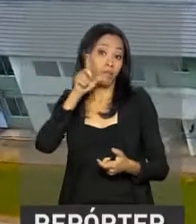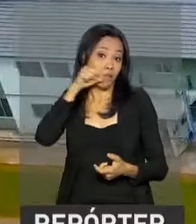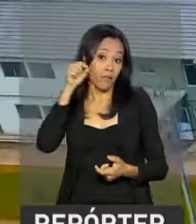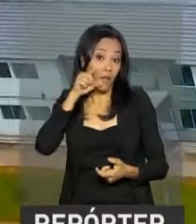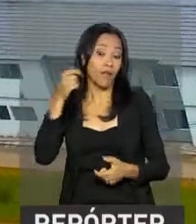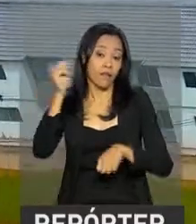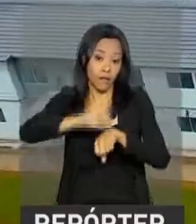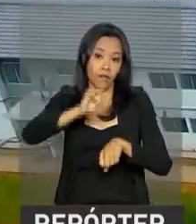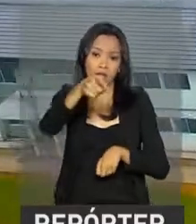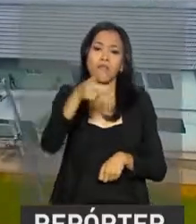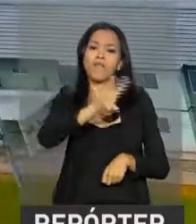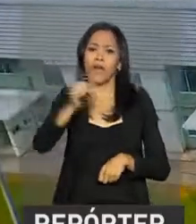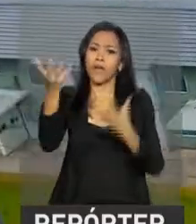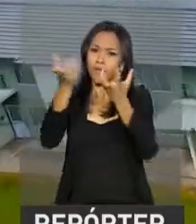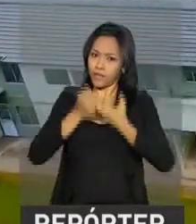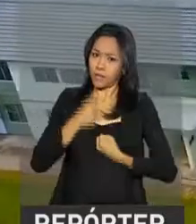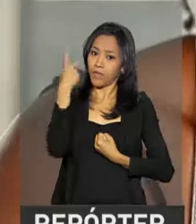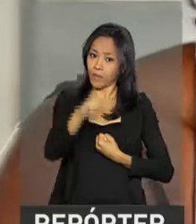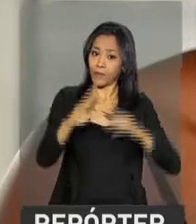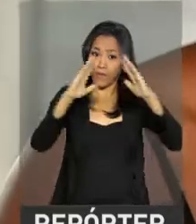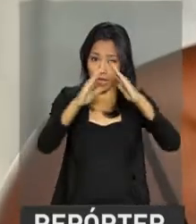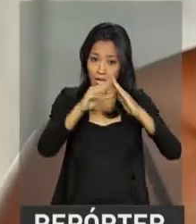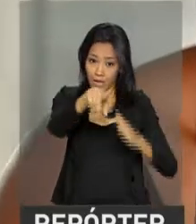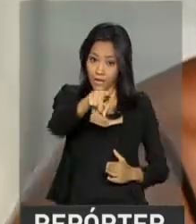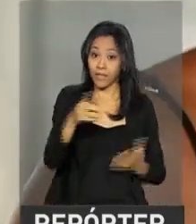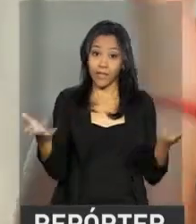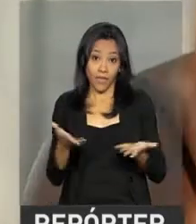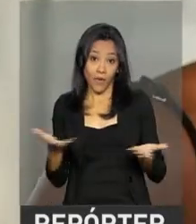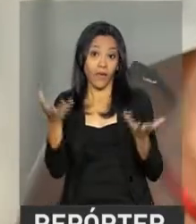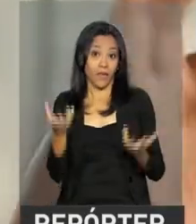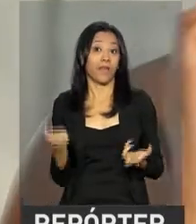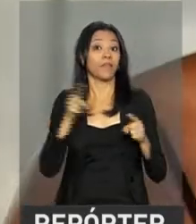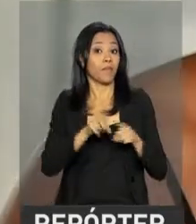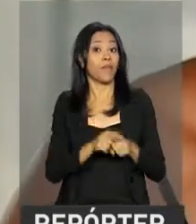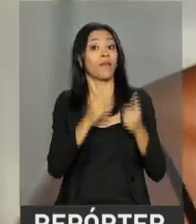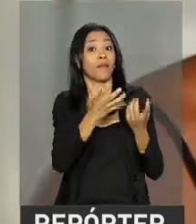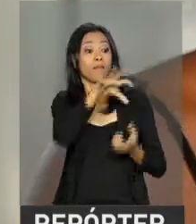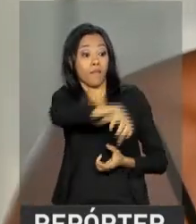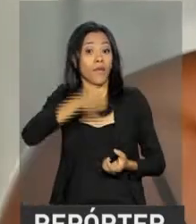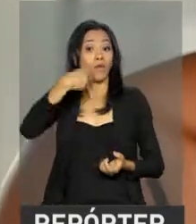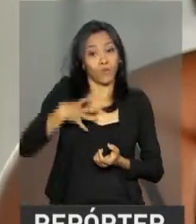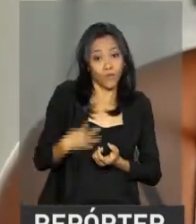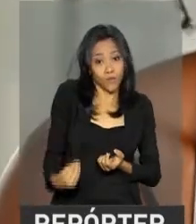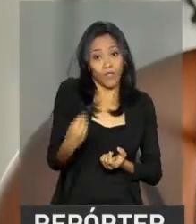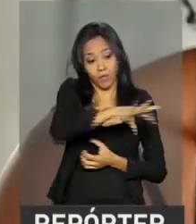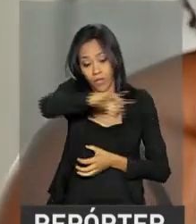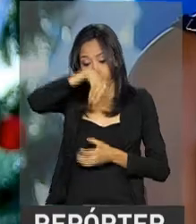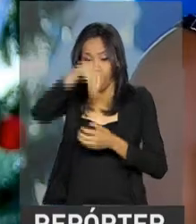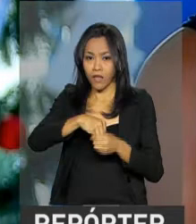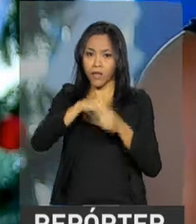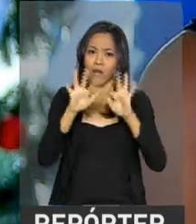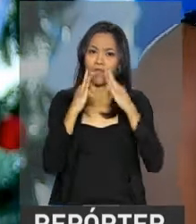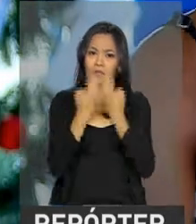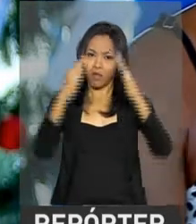um dos apartamentos do Minha Casa Minha Vida e quer reaver a guarda dos filhos para juntar a família sob o mesmo teto. Eu